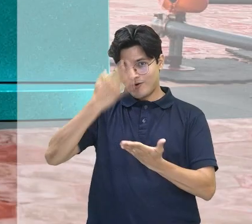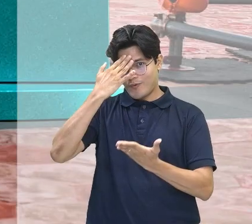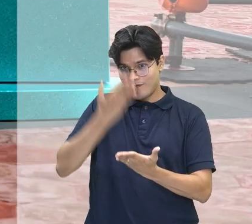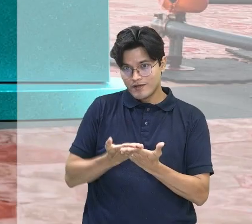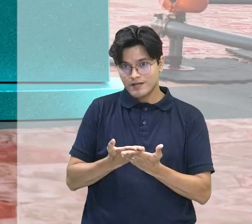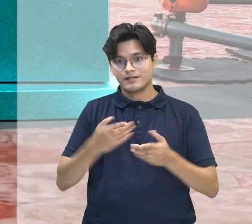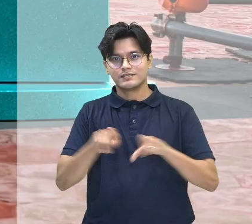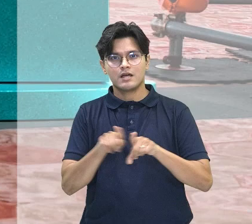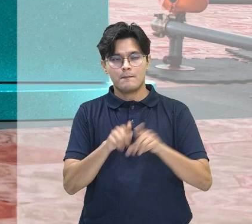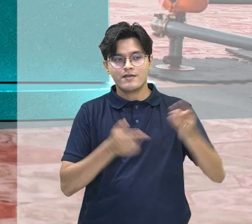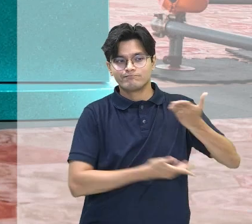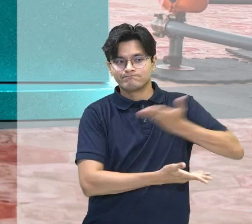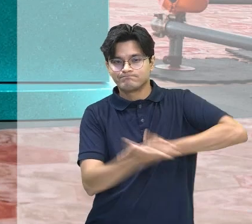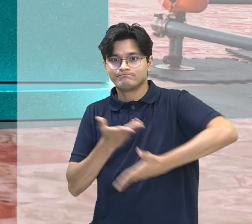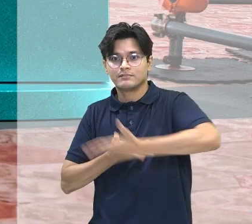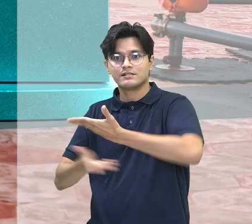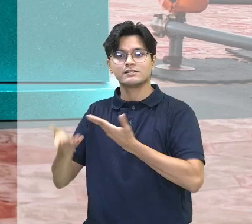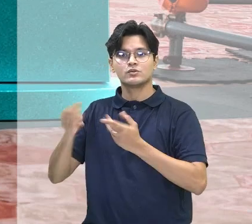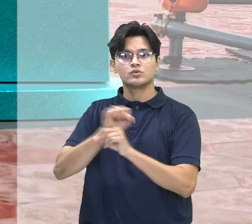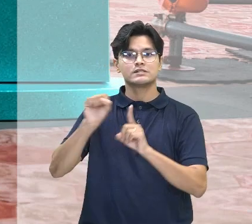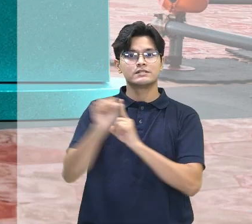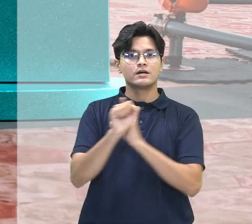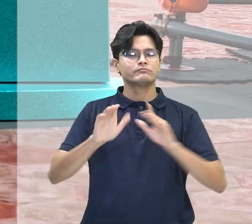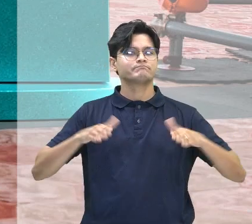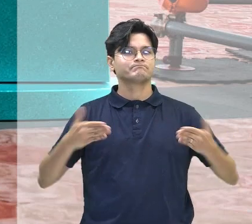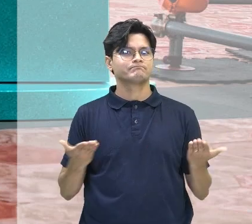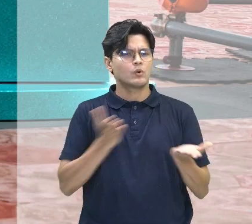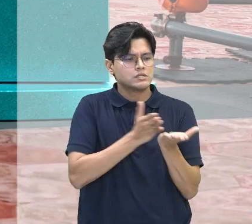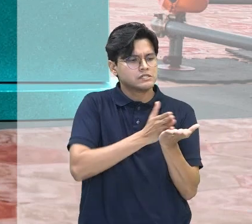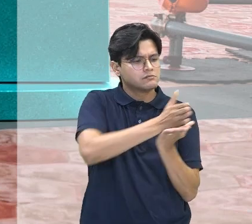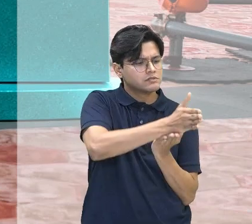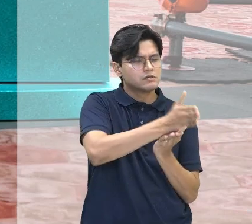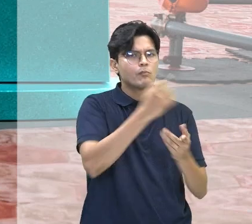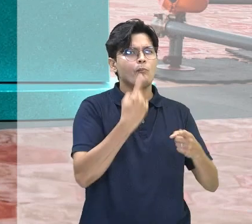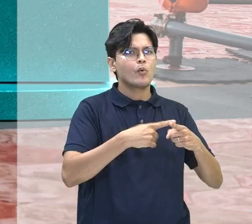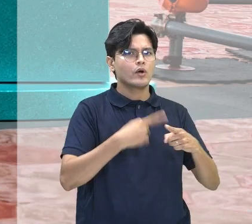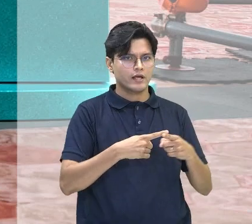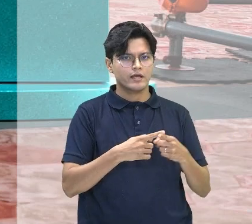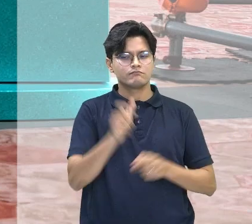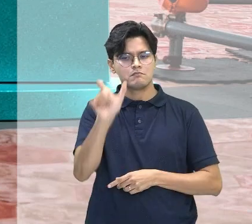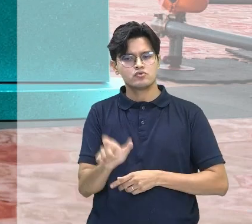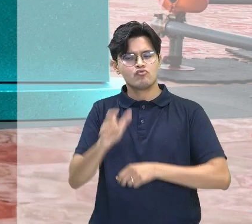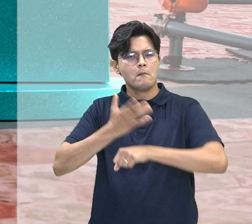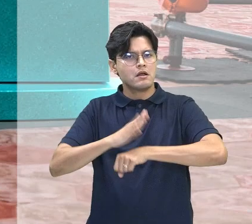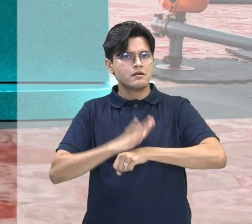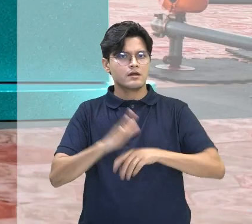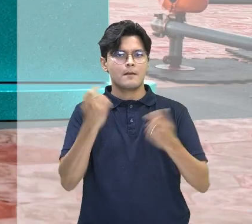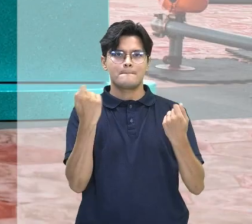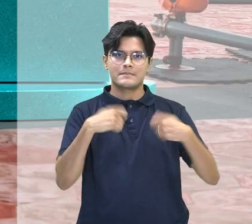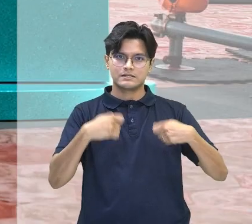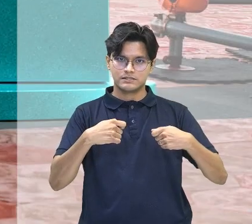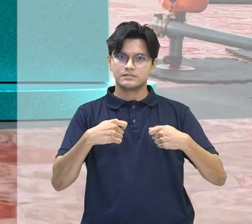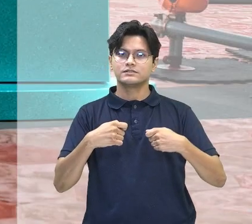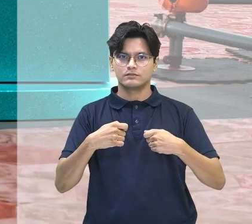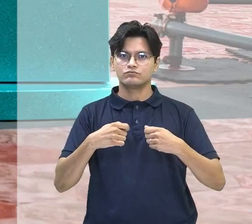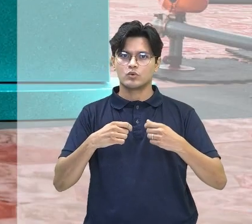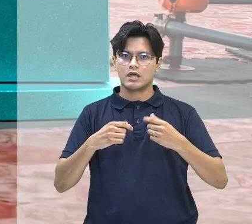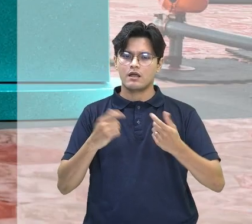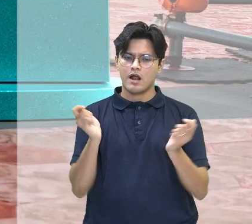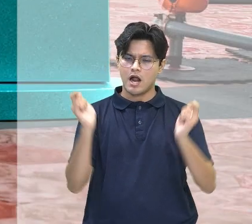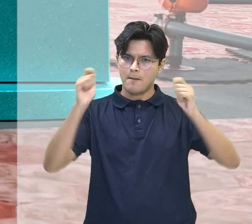a interação social. Então, a disciplina por quê? Porque o atleta ele precisa estar preparado não só fisicamente, mas